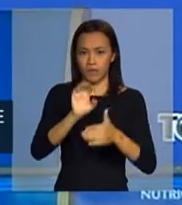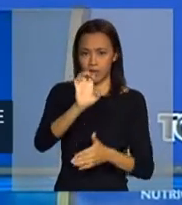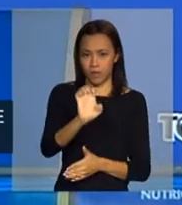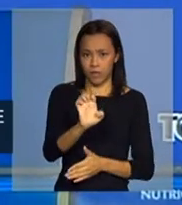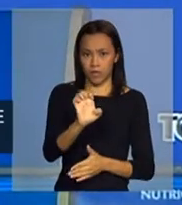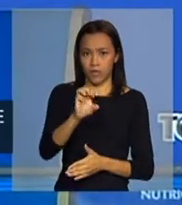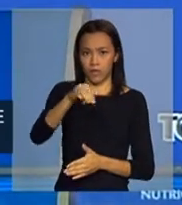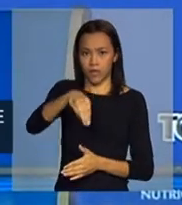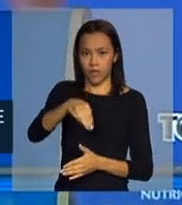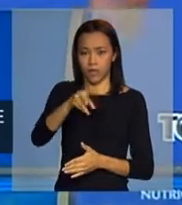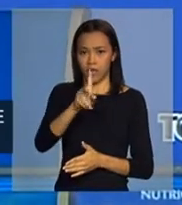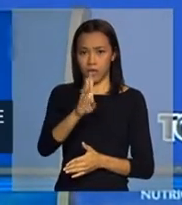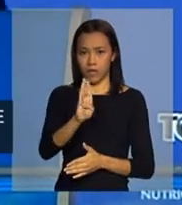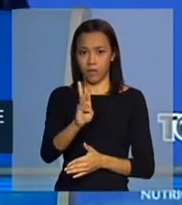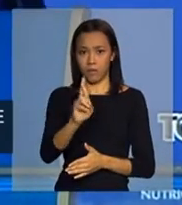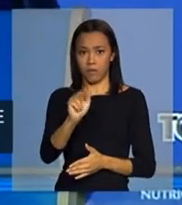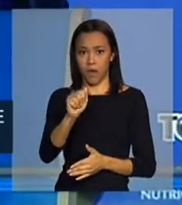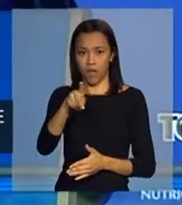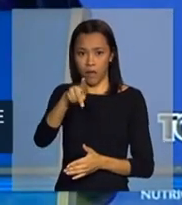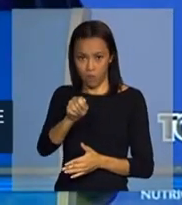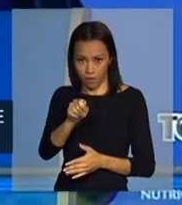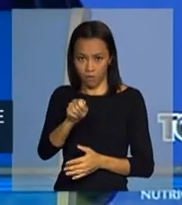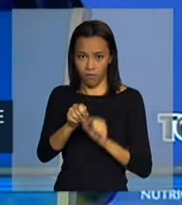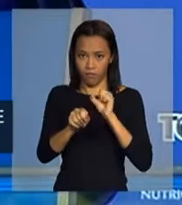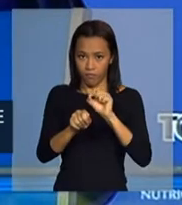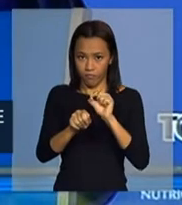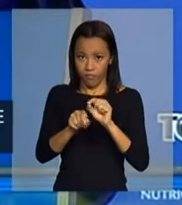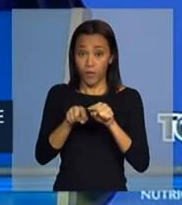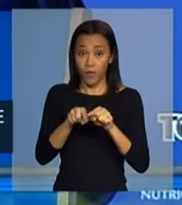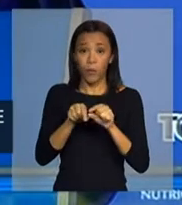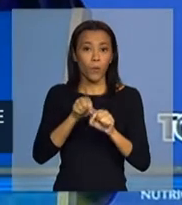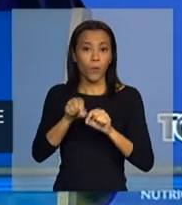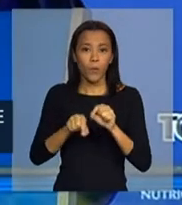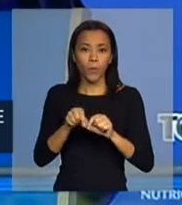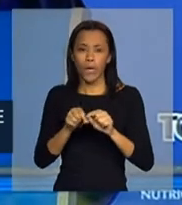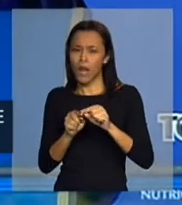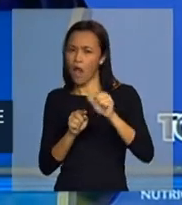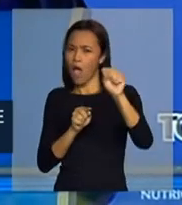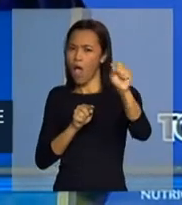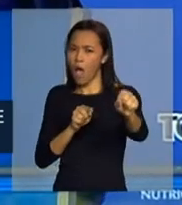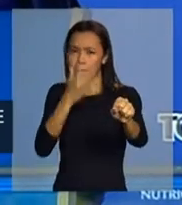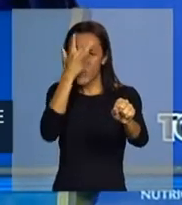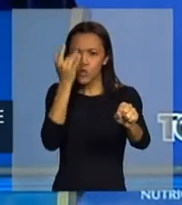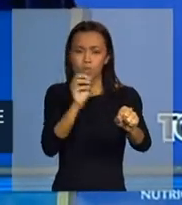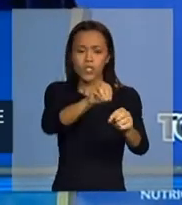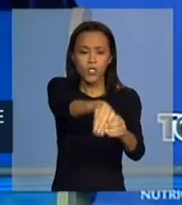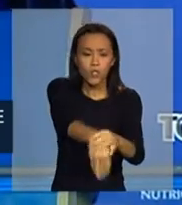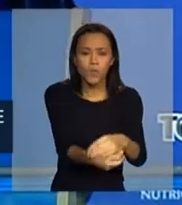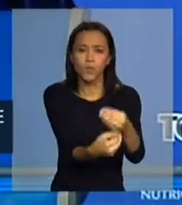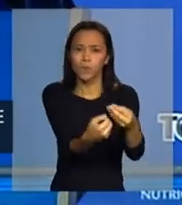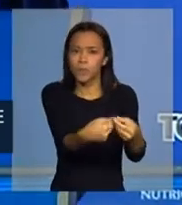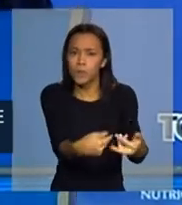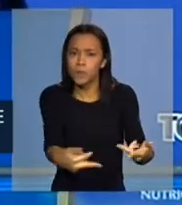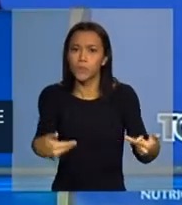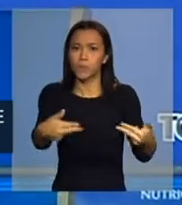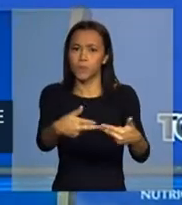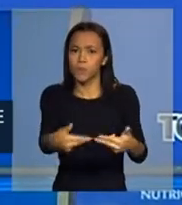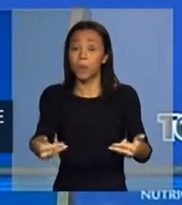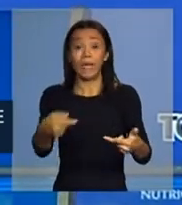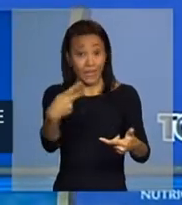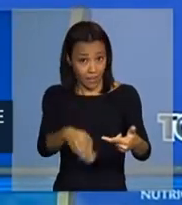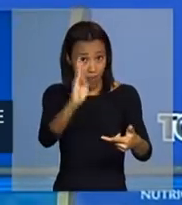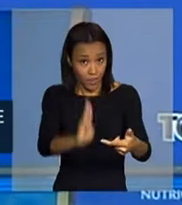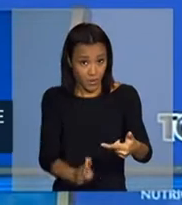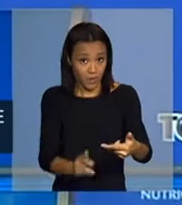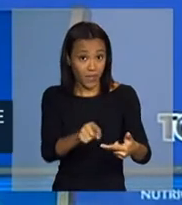que tem na Embrapa uma ponta e na outra ponta os produtores mineiros, brasileiros, que tiveram